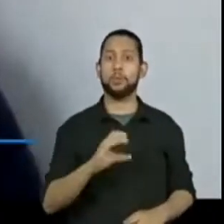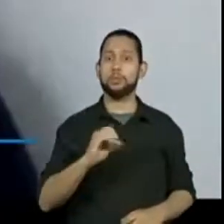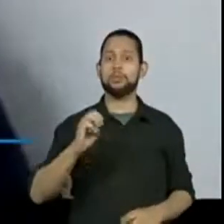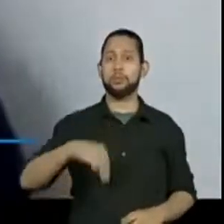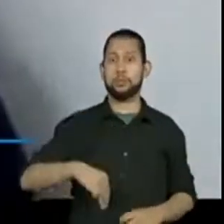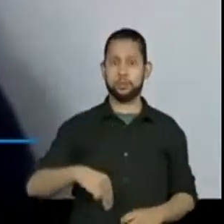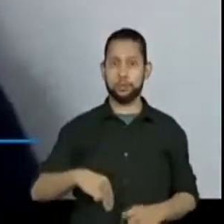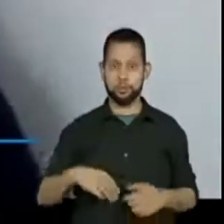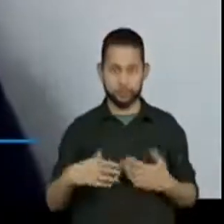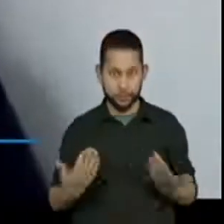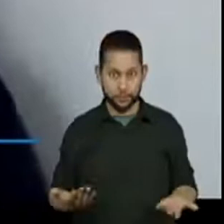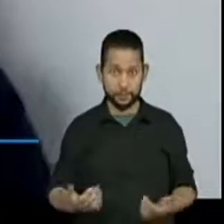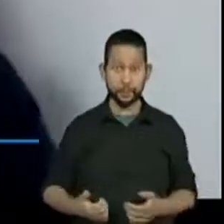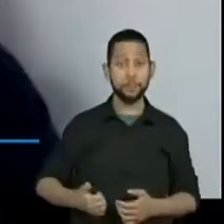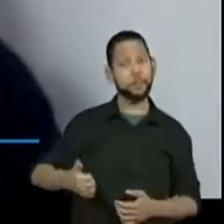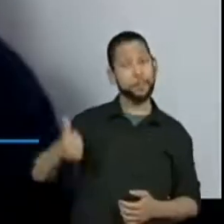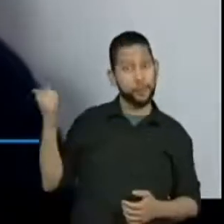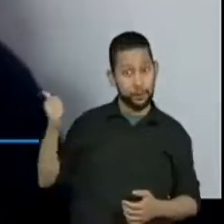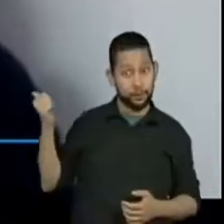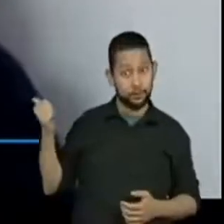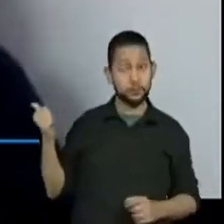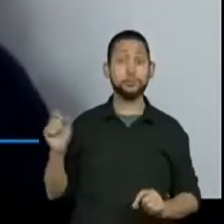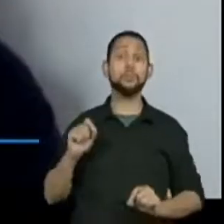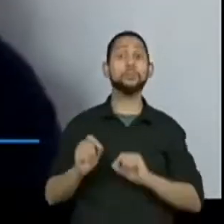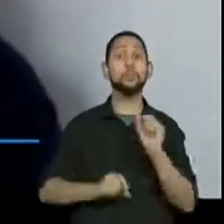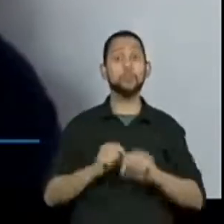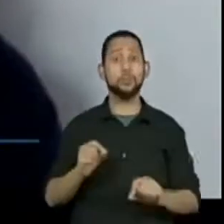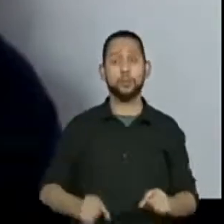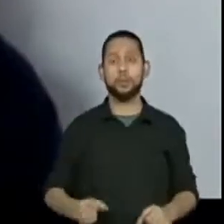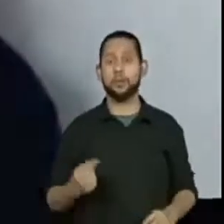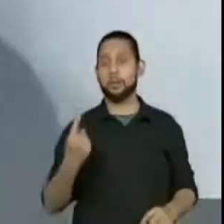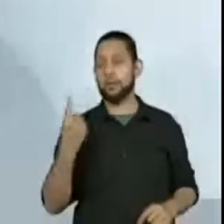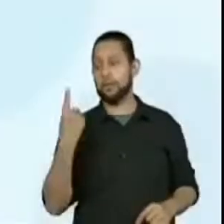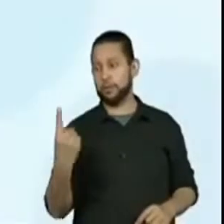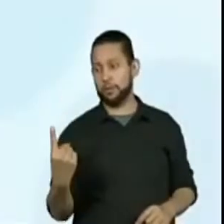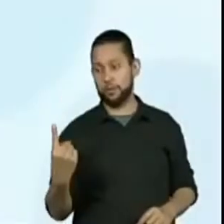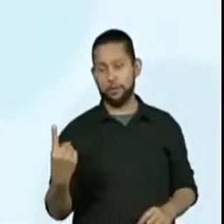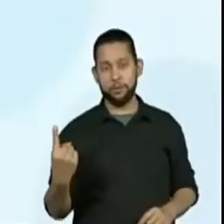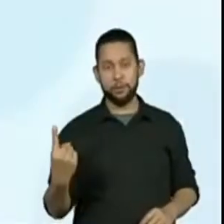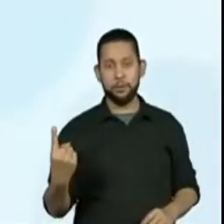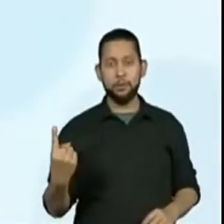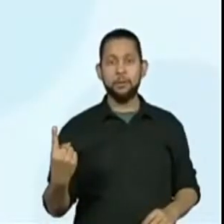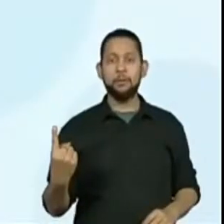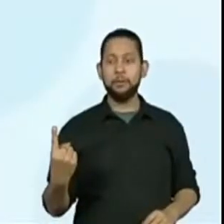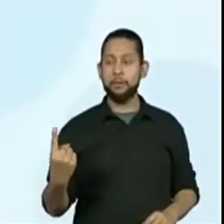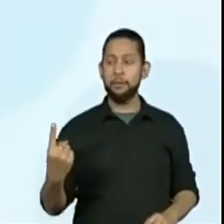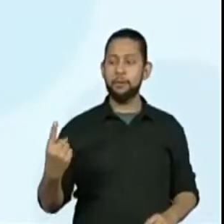centímetros. Aqui nessa nossa malha quadriculada, a gente está representando